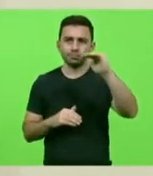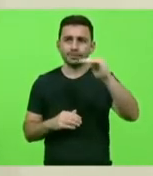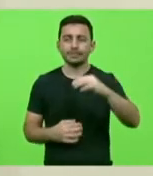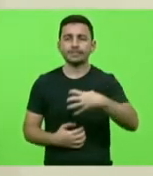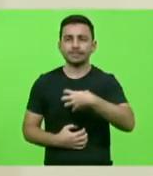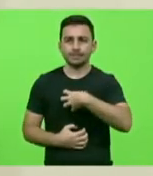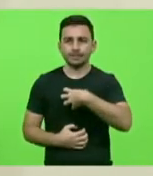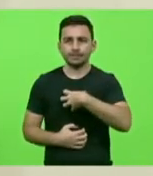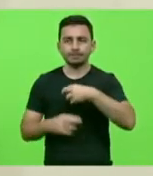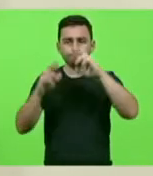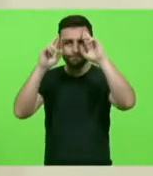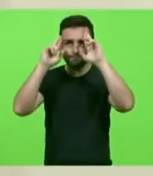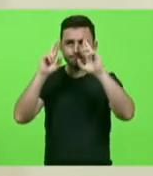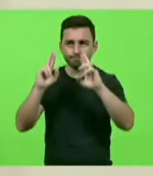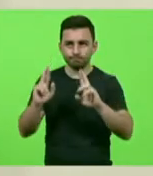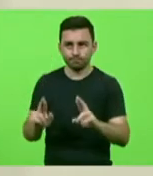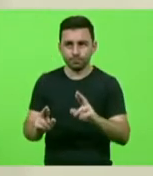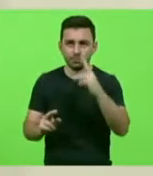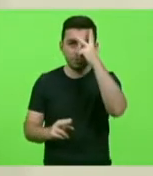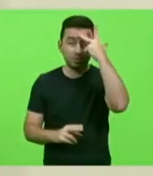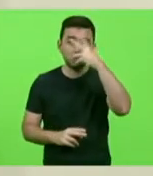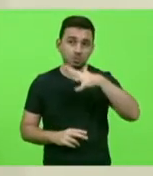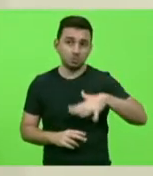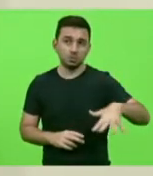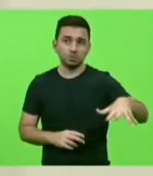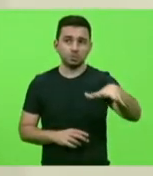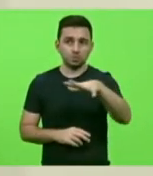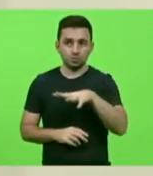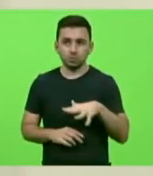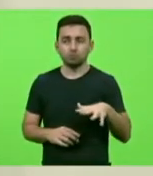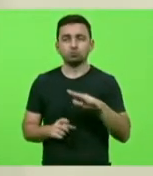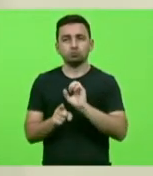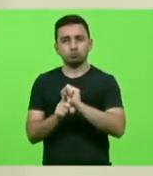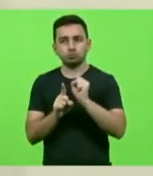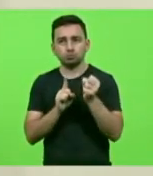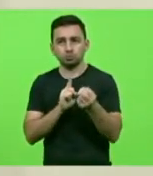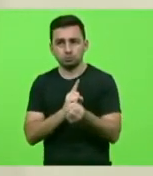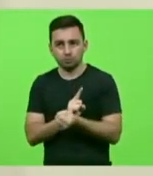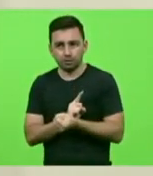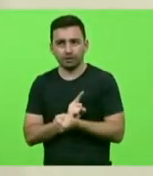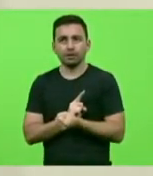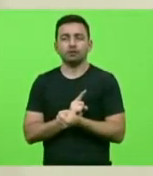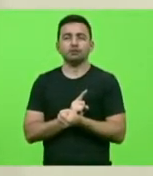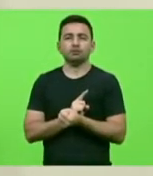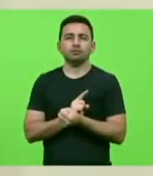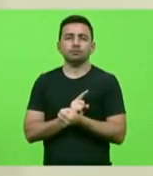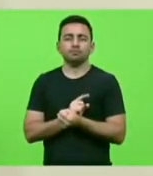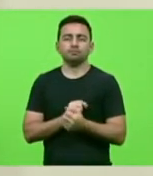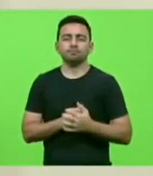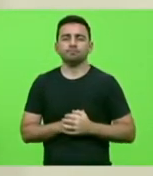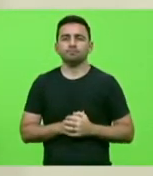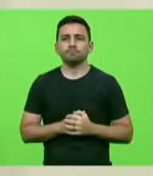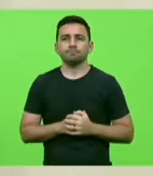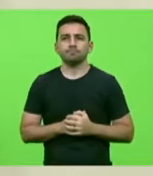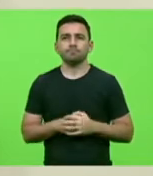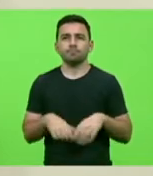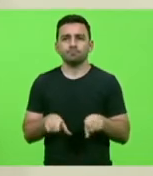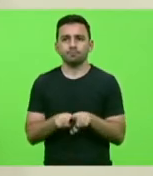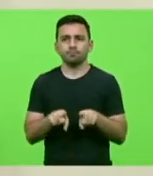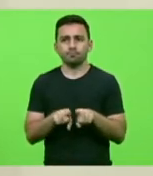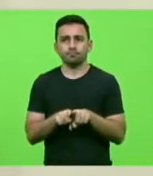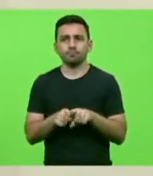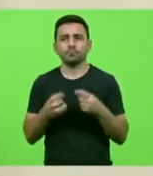sentido de respeito para com as pessoas, para com a sociedade, para com o patrimônio público. E eu também